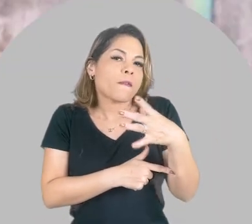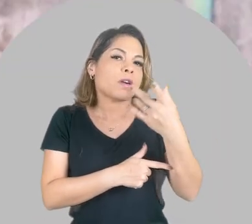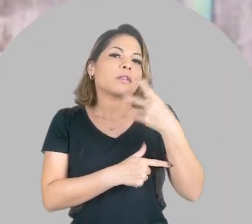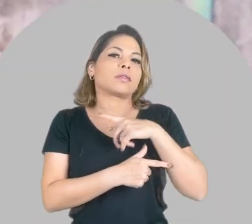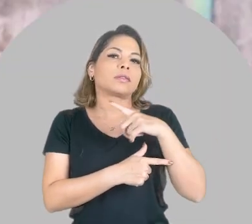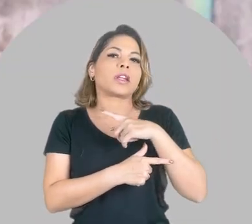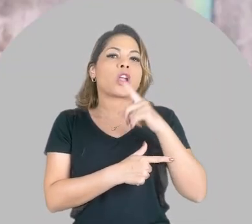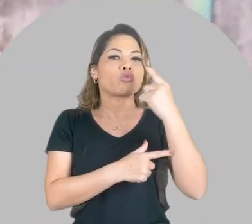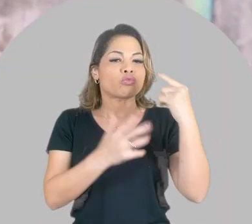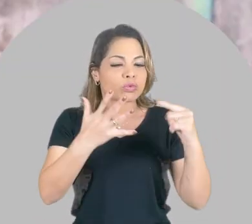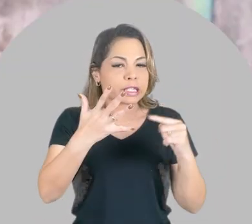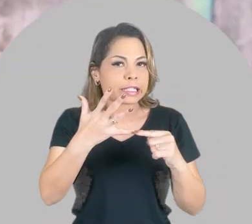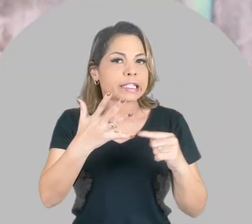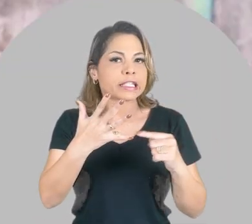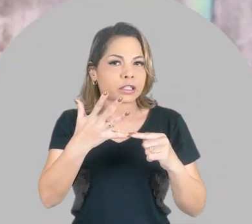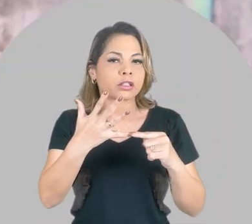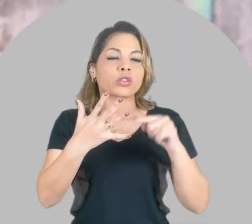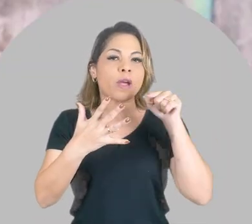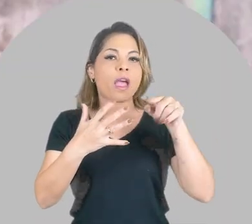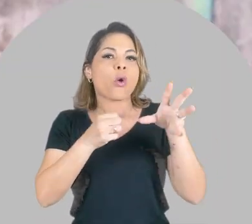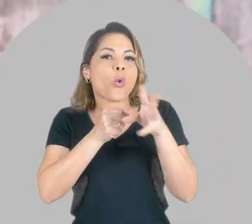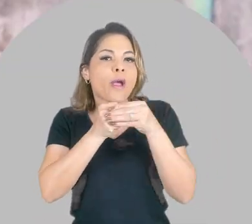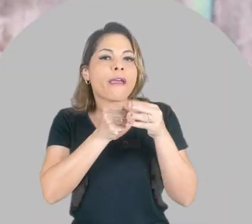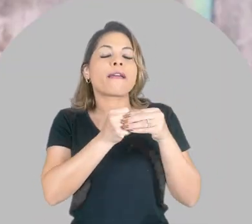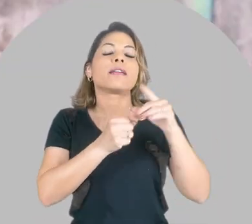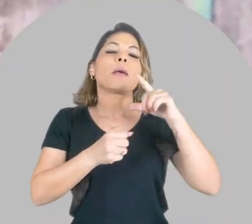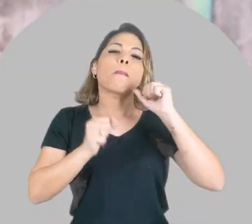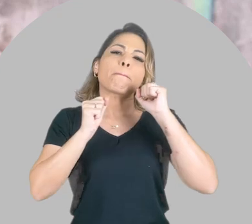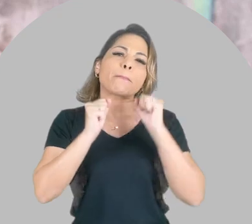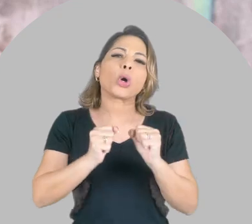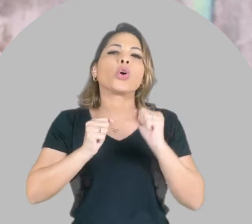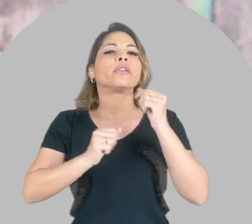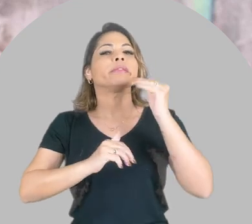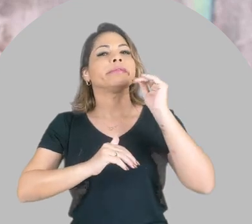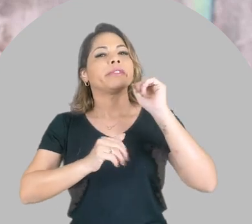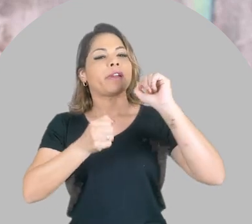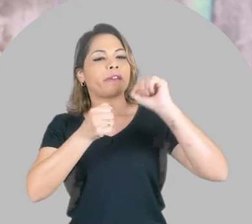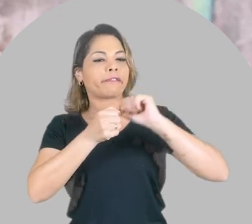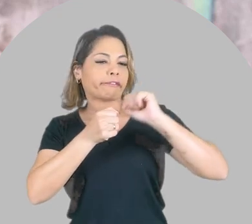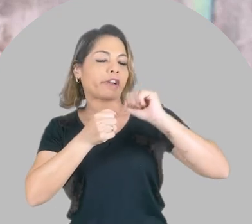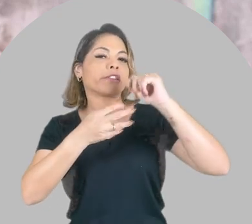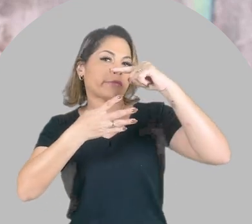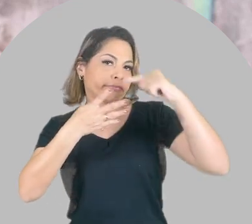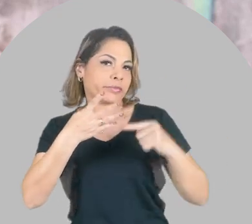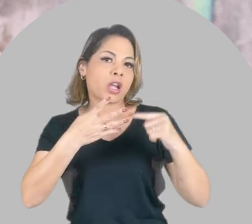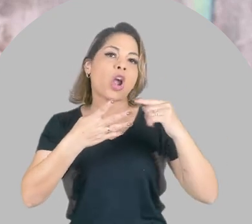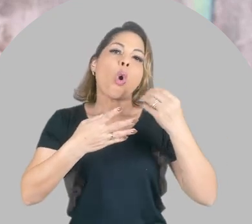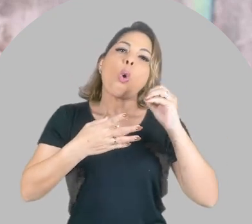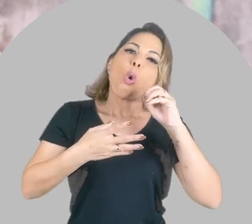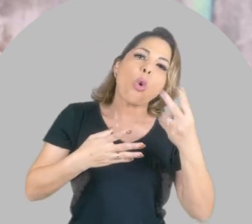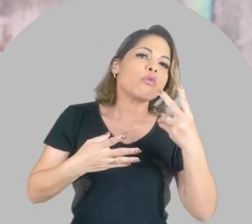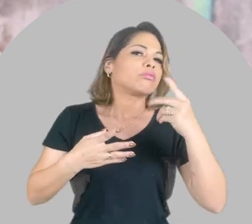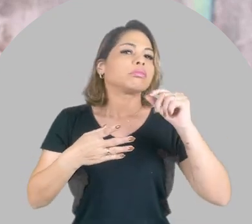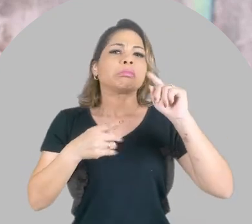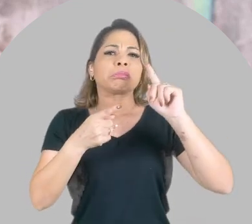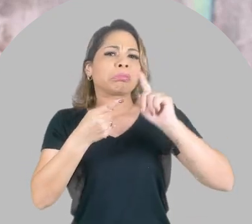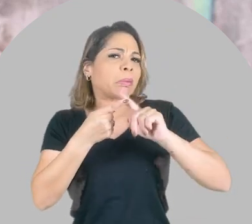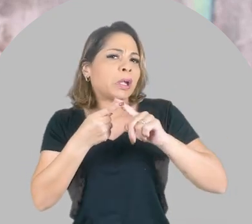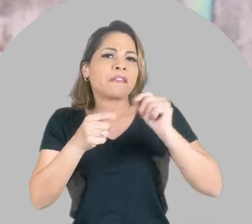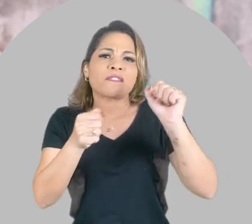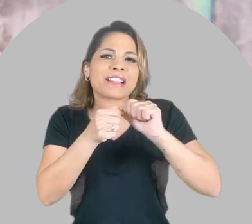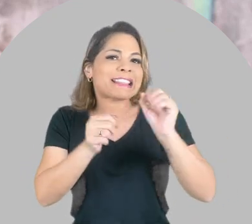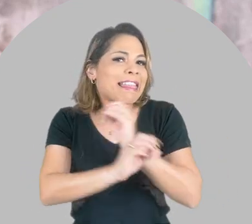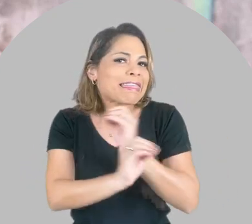visão, de tem um quinto elemento. Ele é o conhecimento. Ele tanto pode praticar os outros quatro elementos, como ele não pode praticar